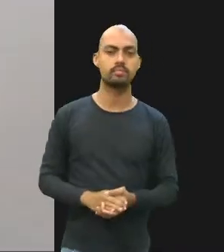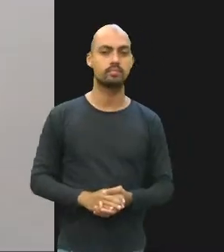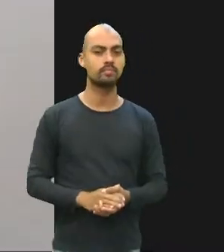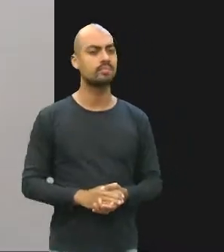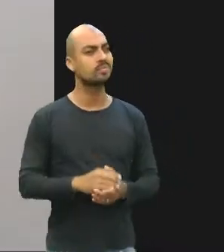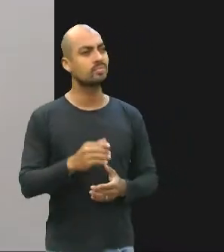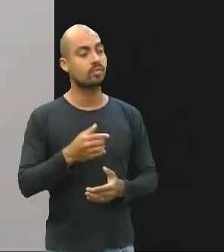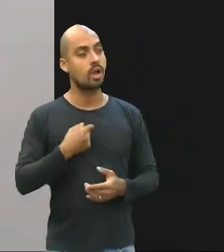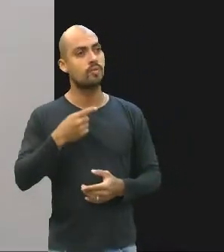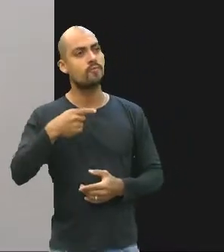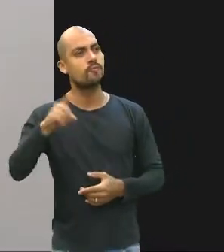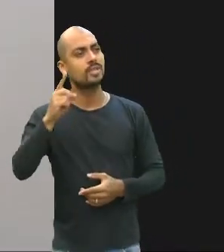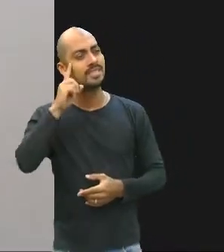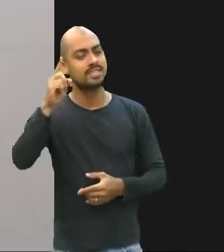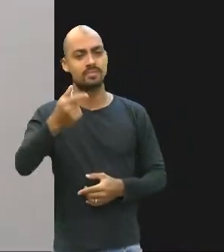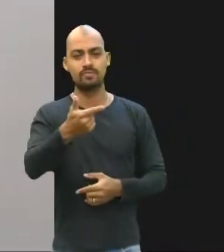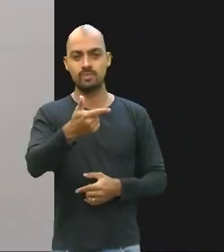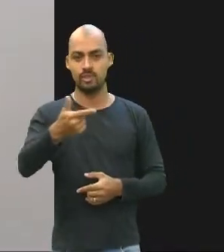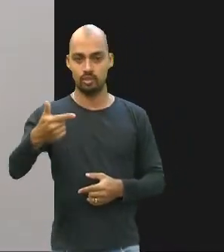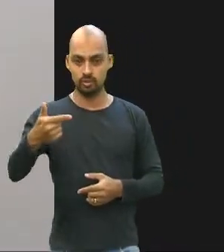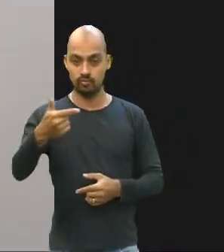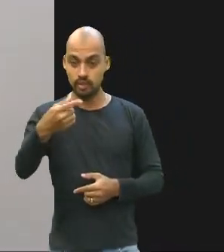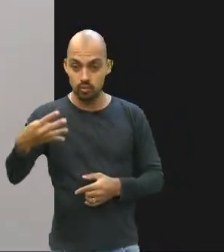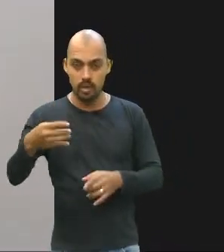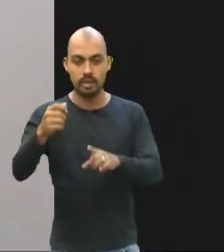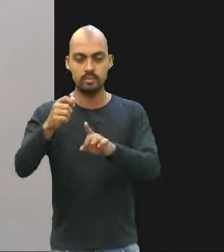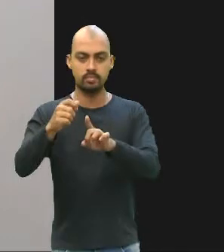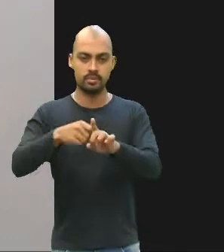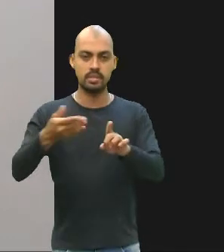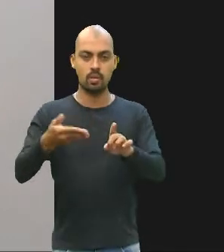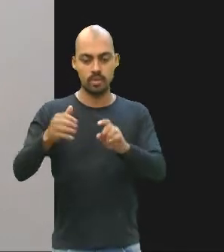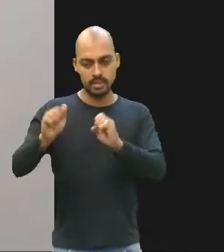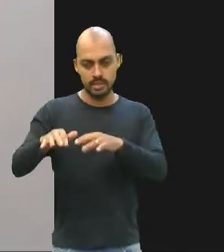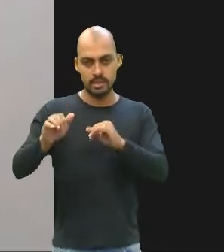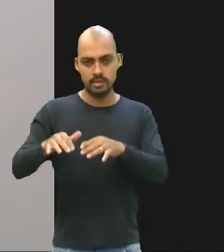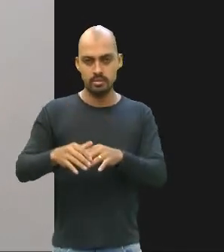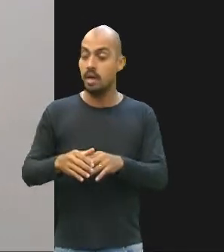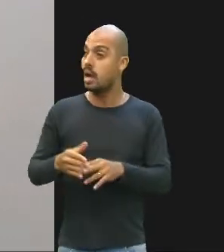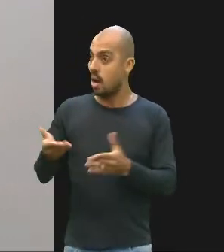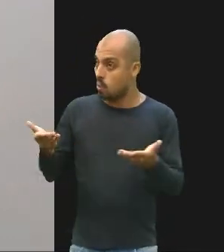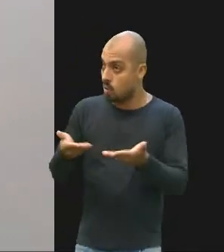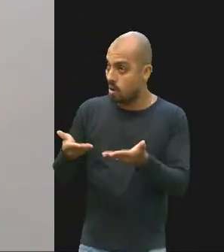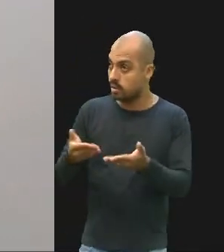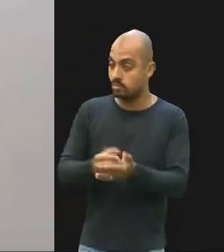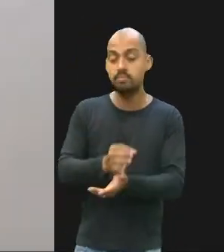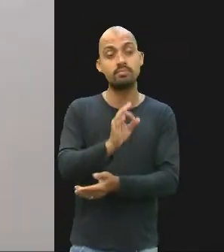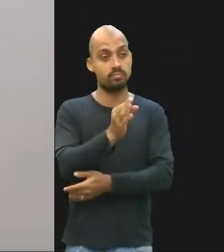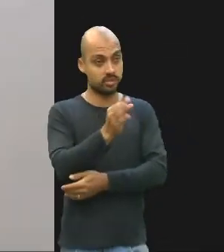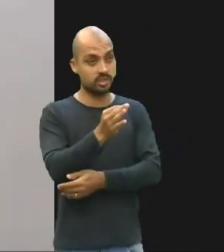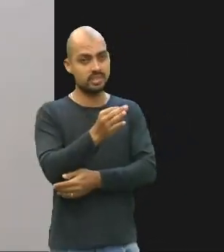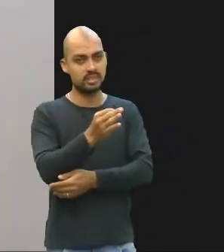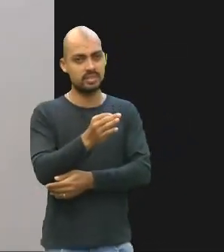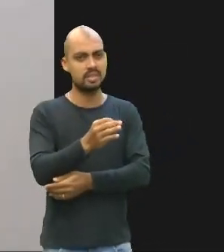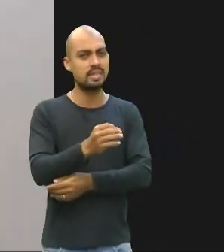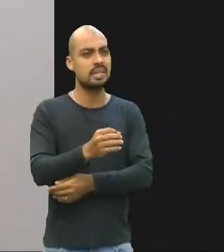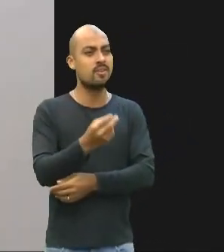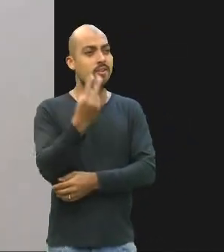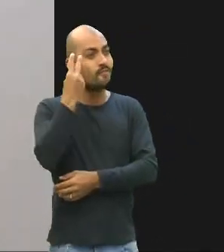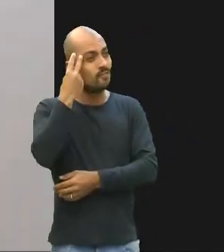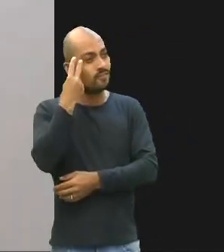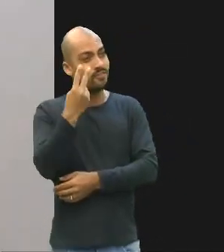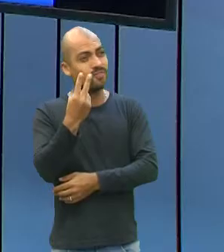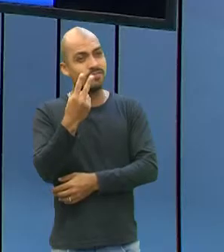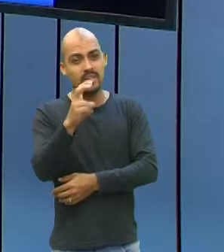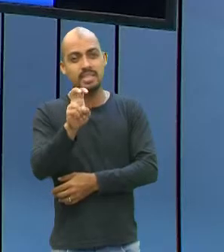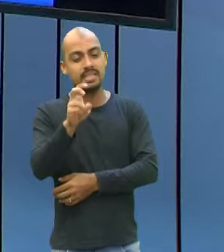Nós fomos dia 24 de setembro. Foi E recente, ficamos então. até... Foi. E nós ficamos praticamente